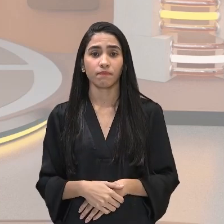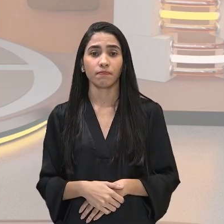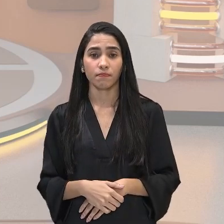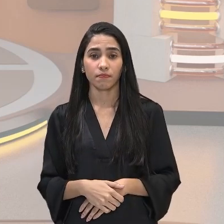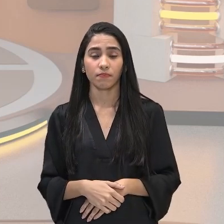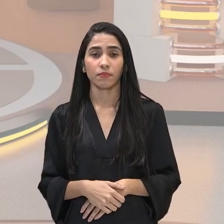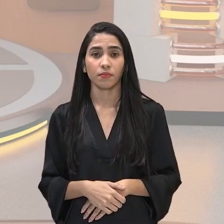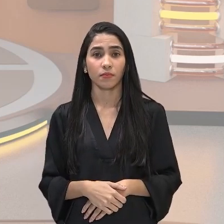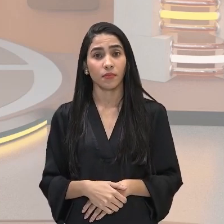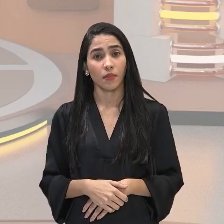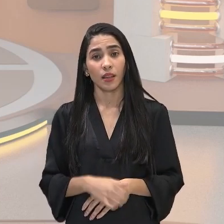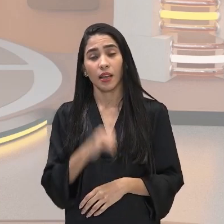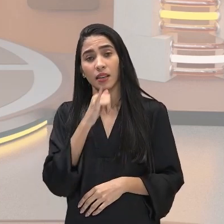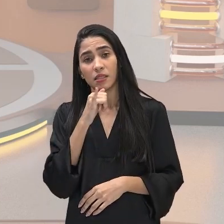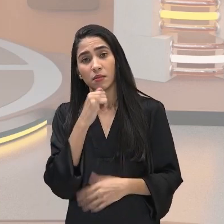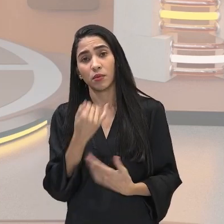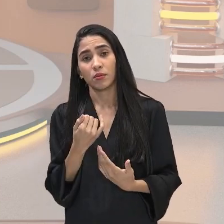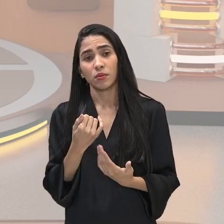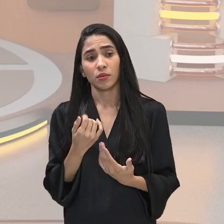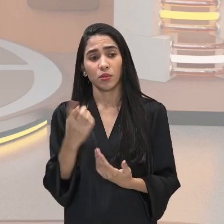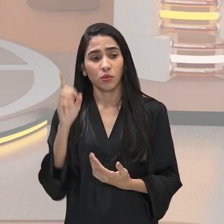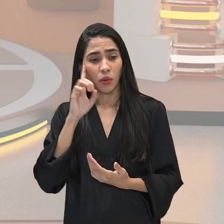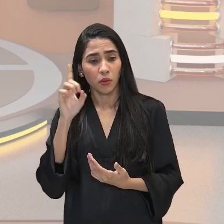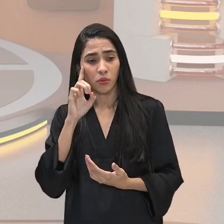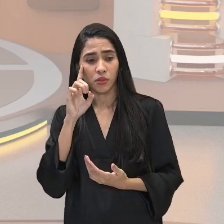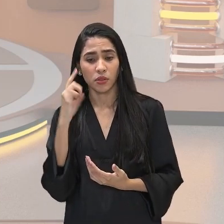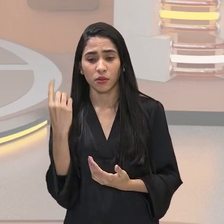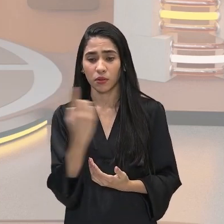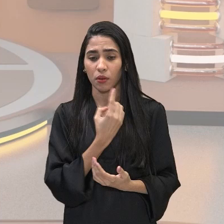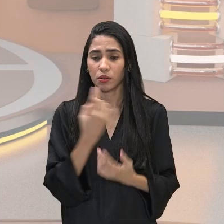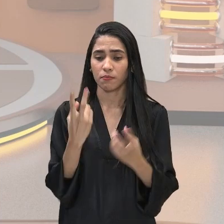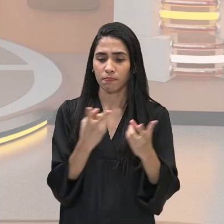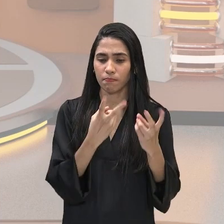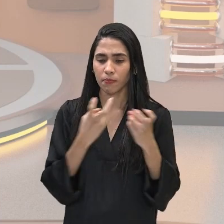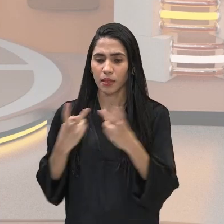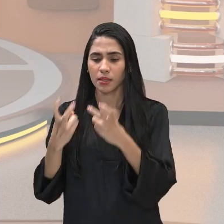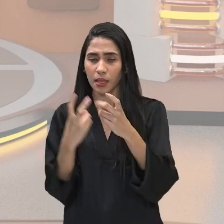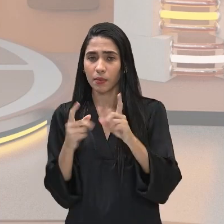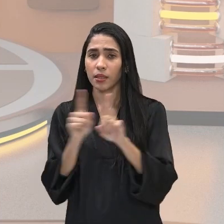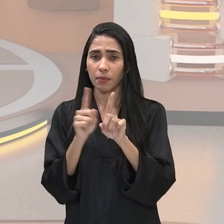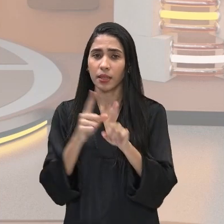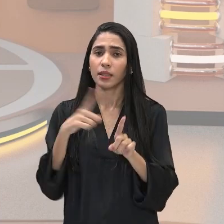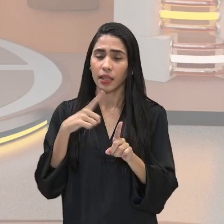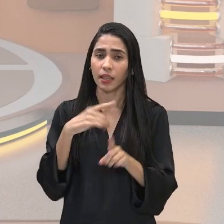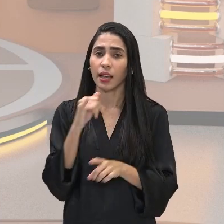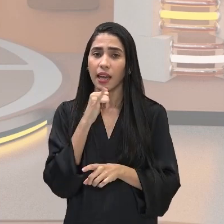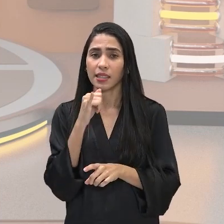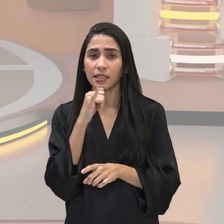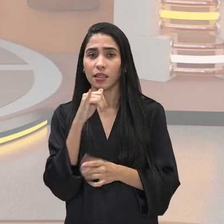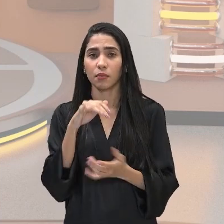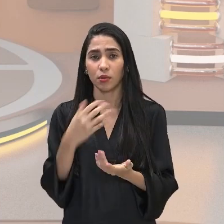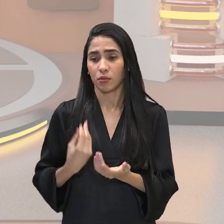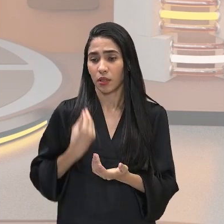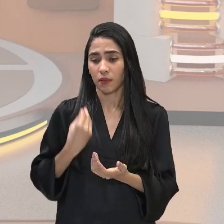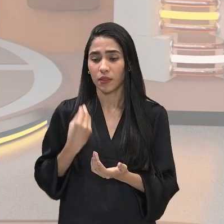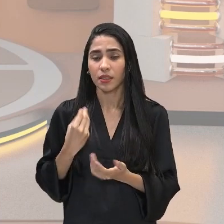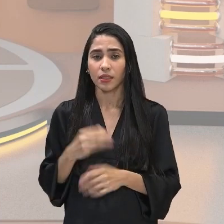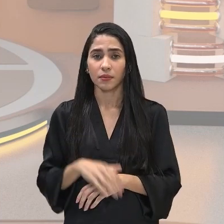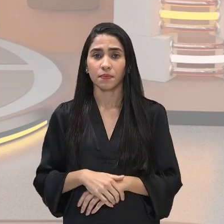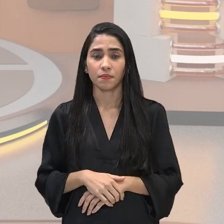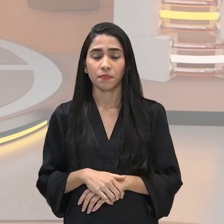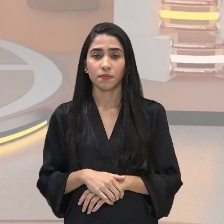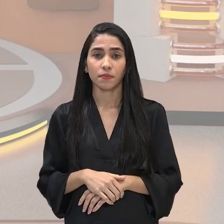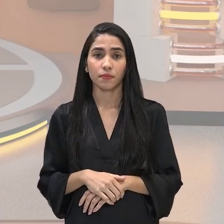verdade? Quantas e quantas vezes a gente não percebeu isso e a gente tem exemplos disso na nossa vida, né? A gente